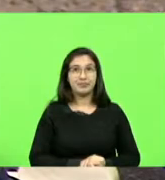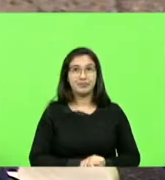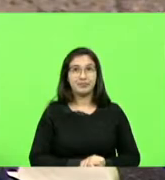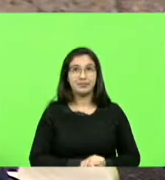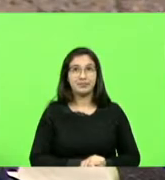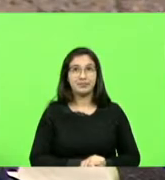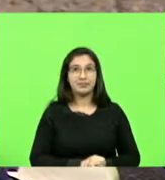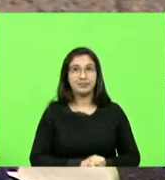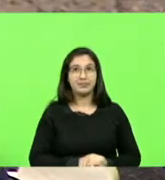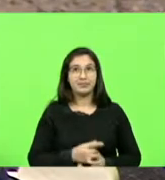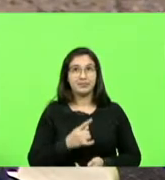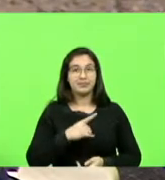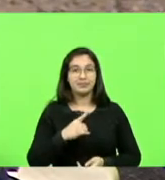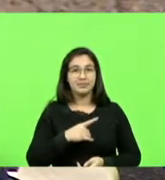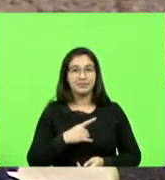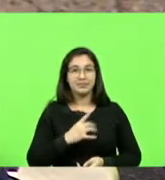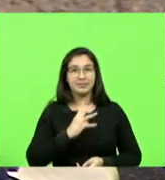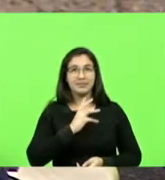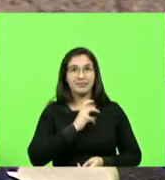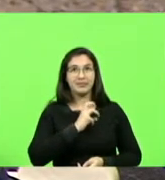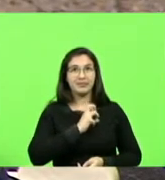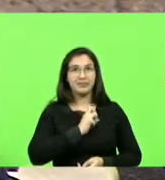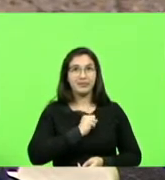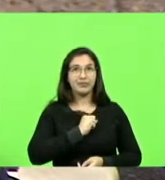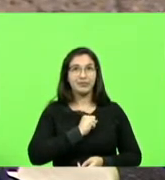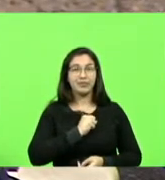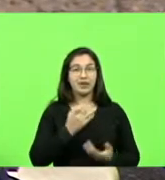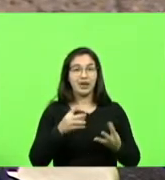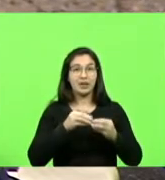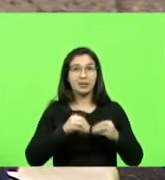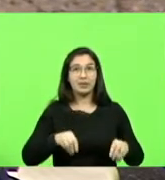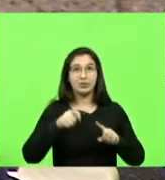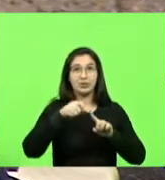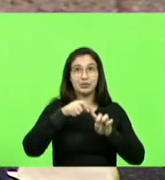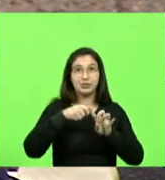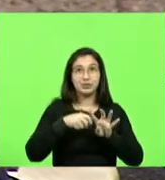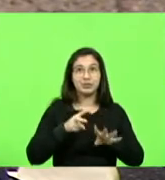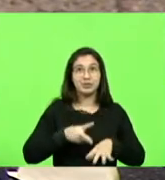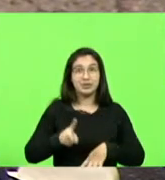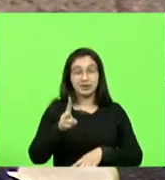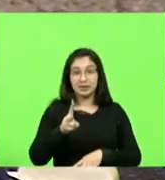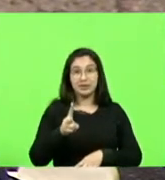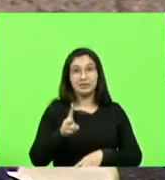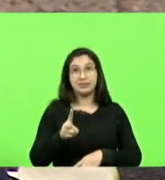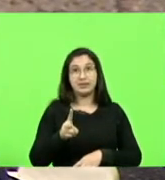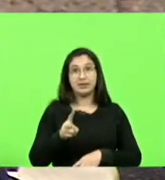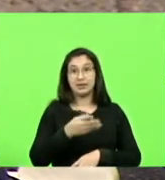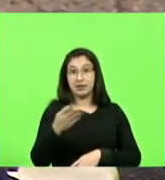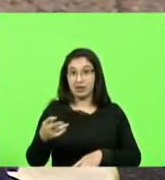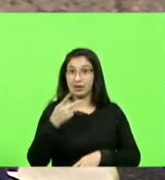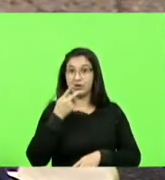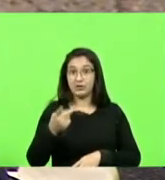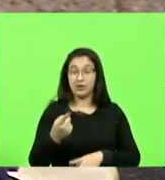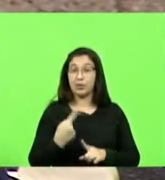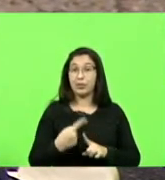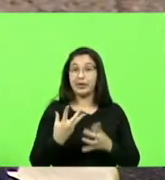Nós temos uma SAMU que dá prejuízo mensalmente, segundo elas mesmas falam, porque